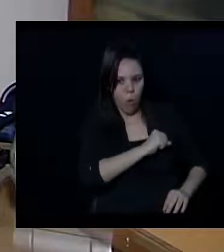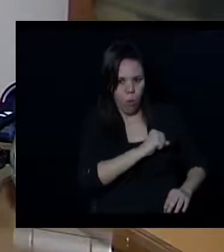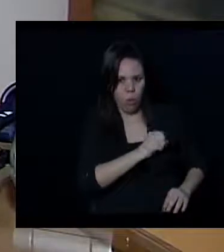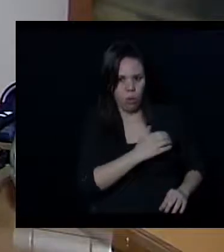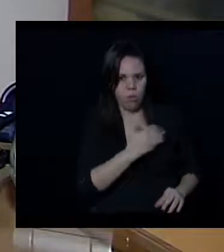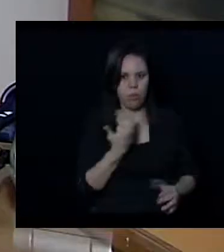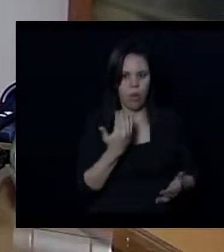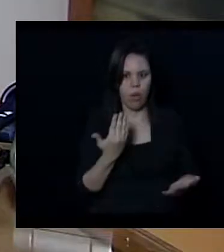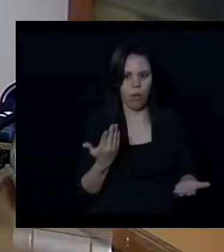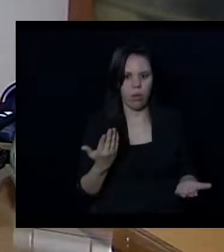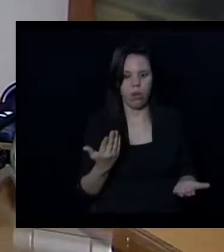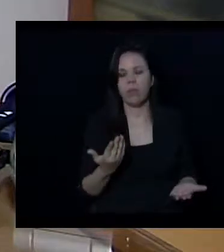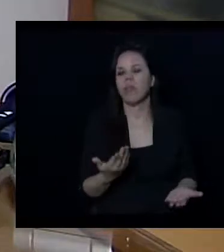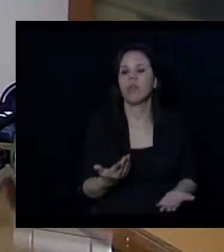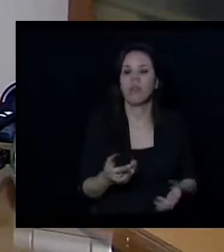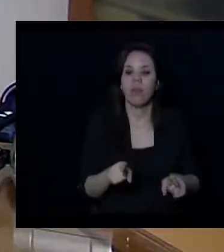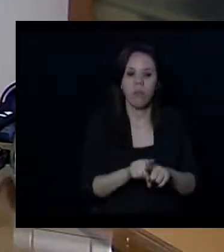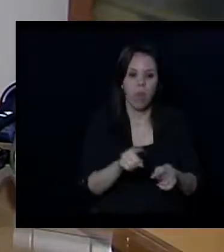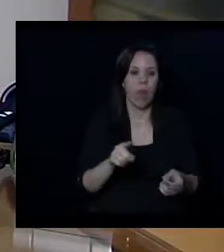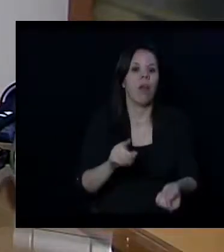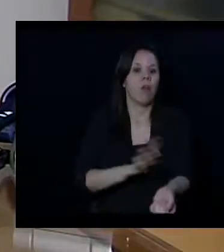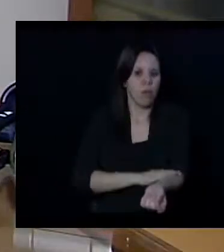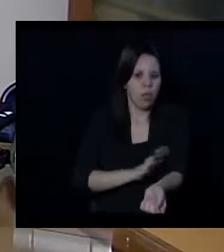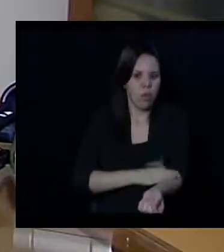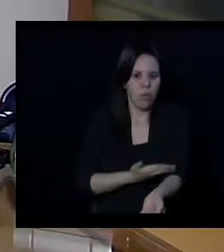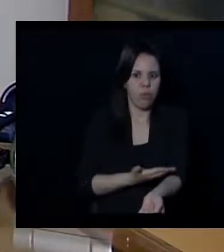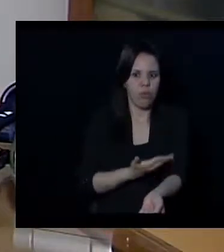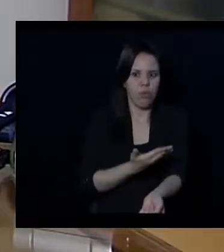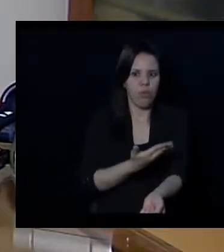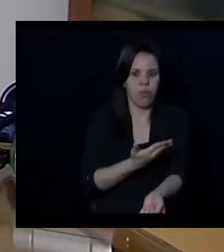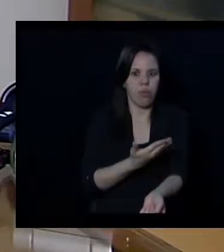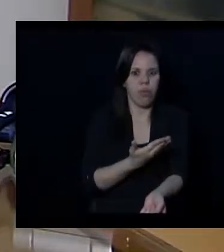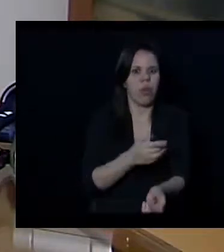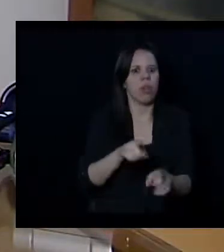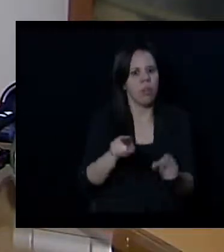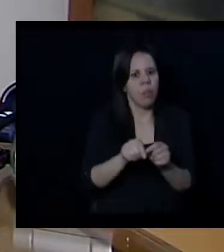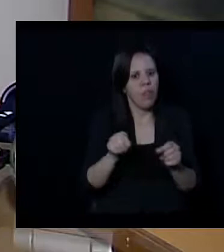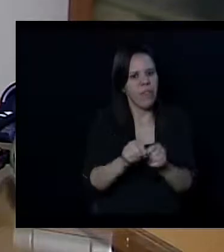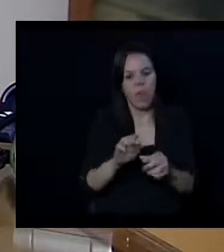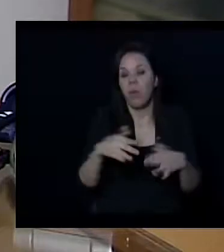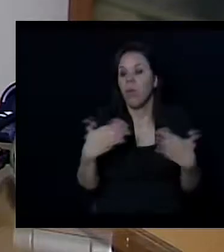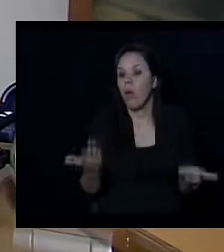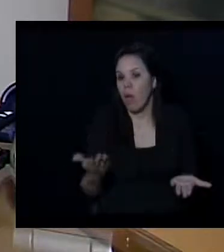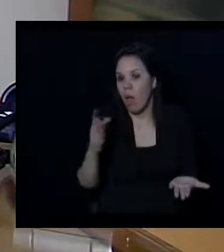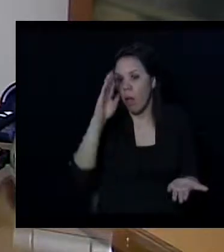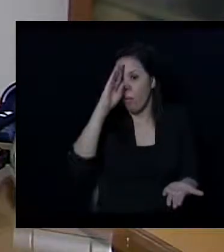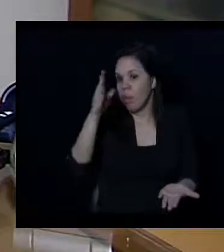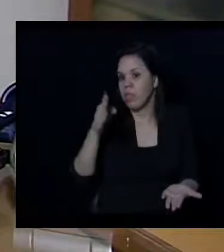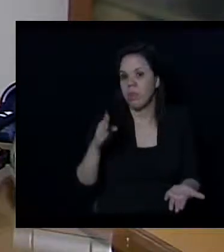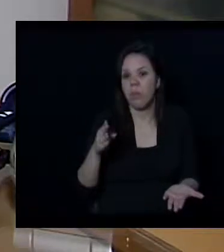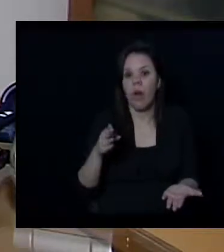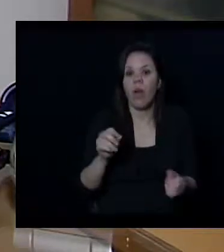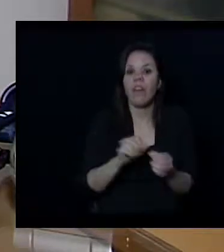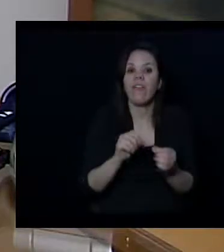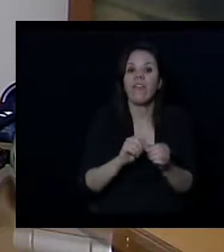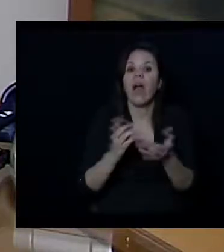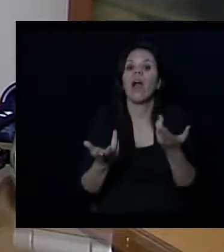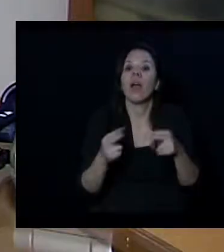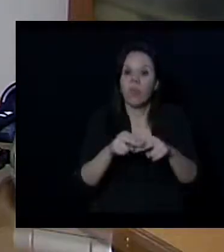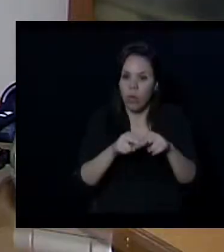hipertensão arterial, ela contribui para a obstrução coronariana, mas não é o principal fator, mas ela é uma das